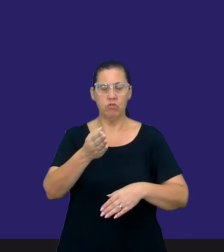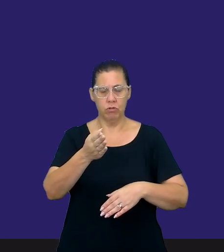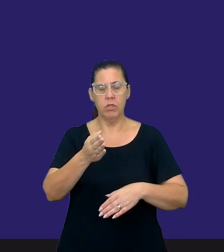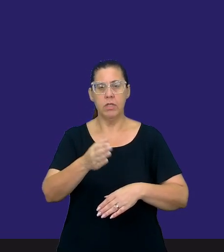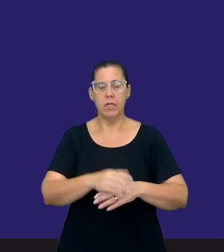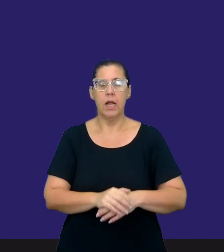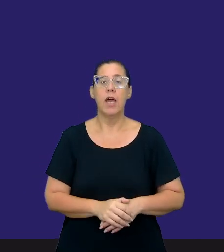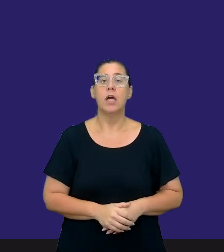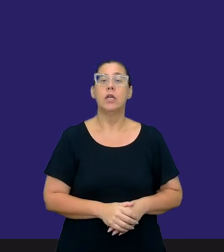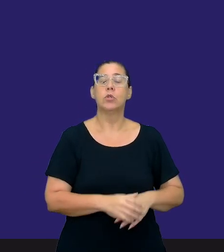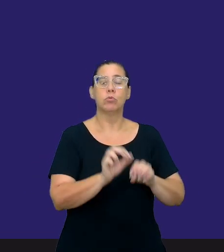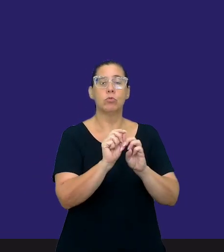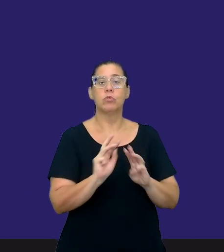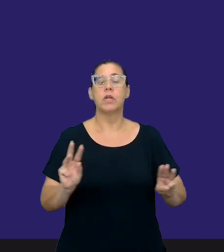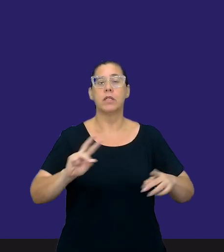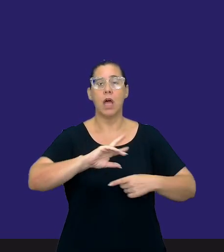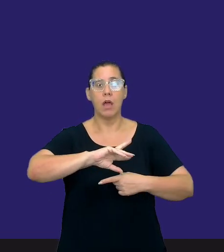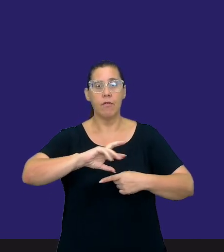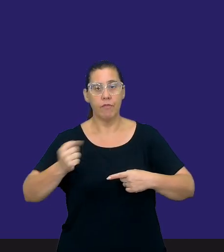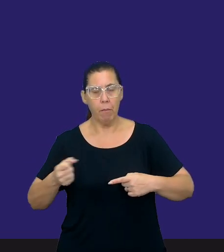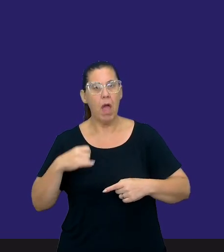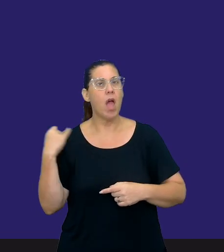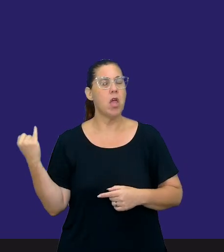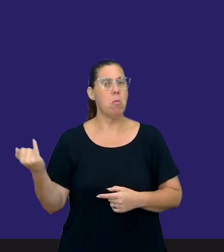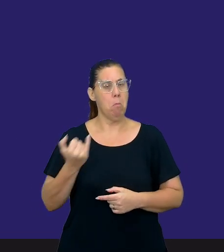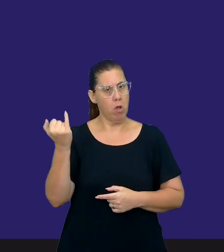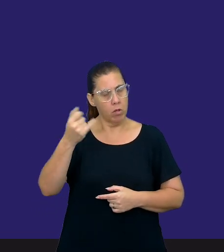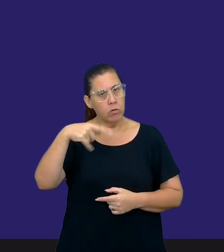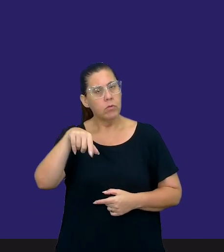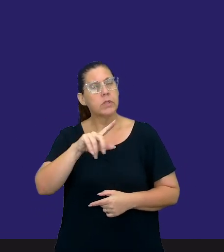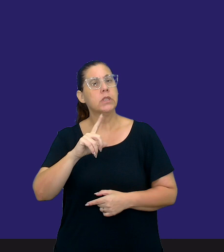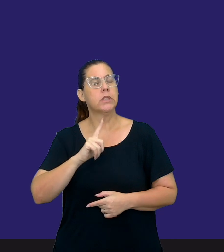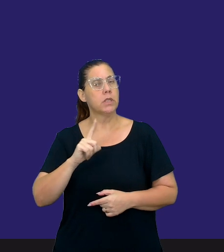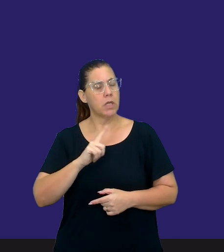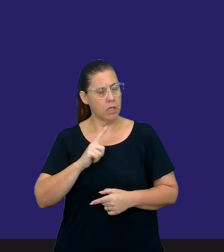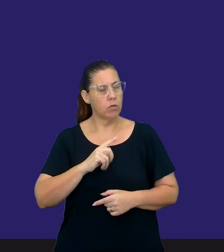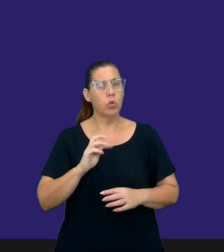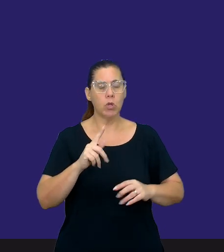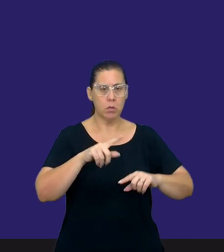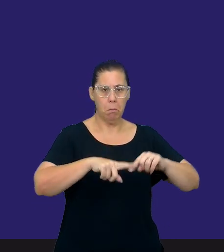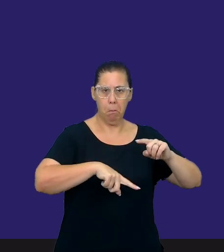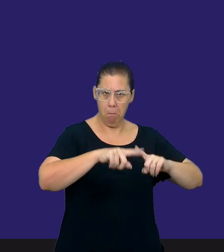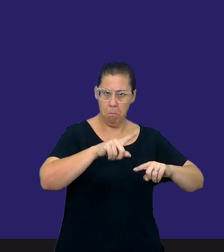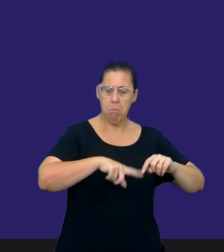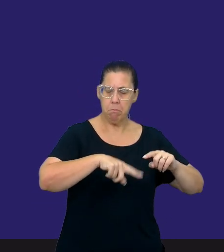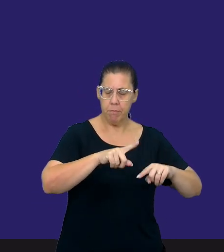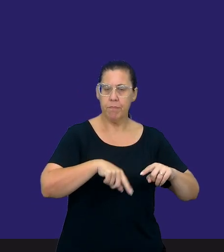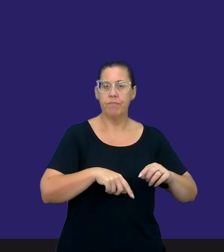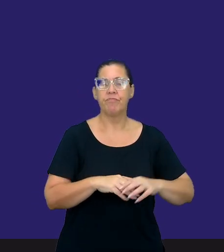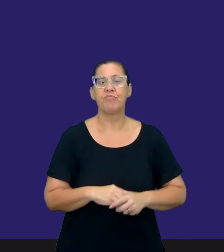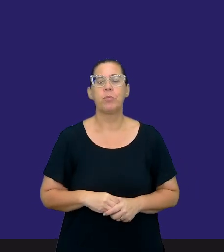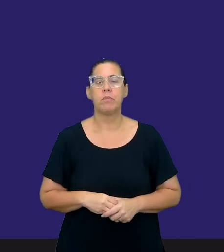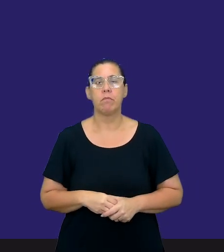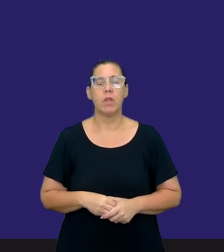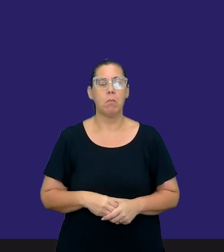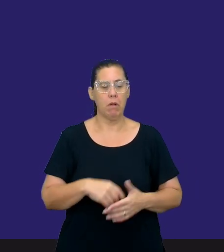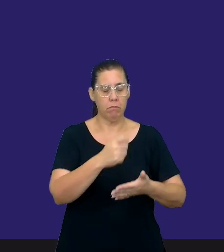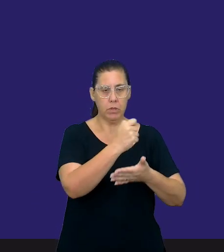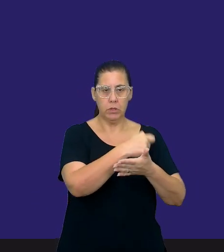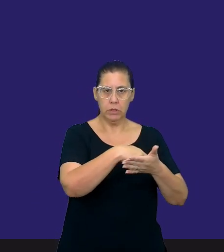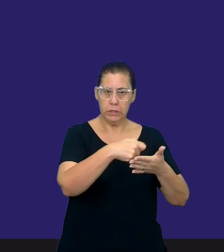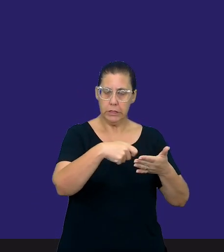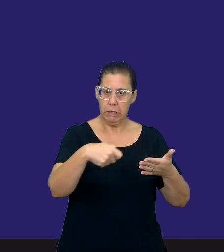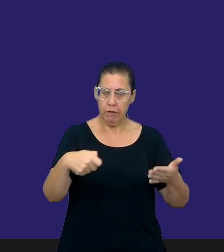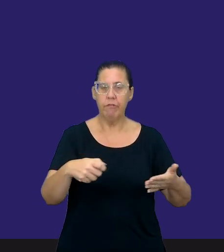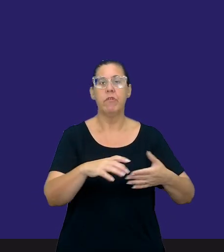site da EFAP, ok? É muito importante que vocês tenham esse material para tomarem nota,